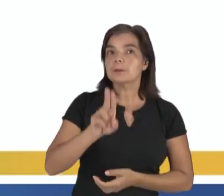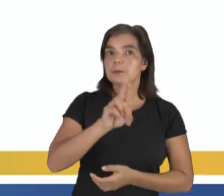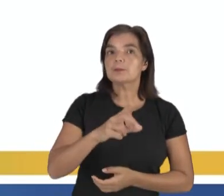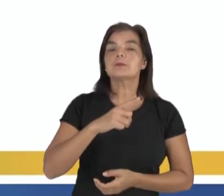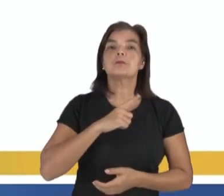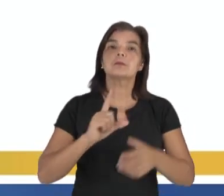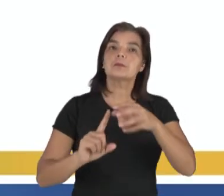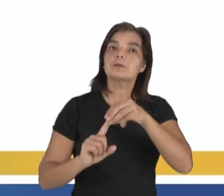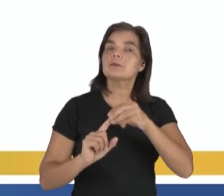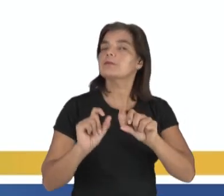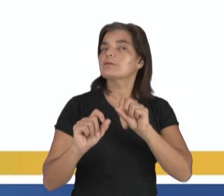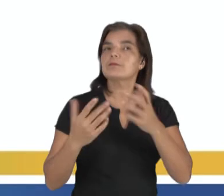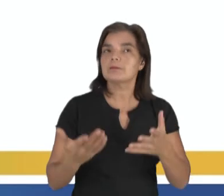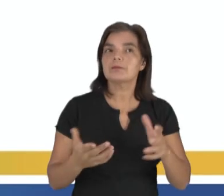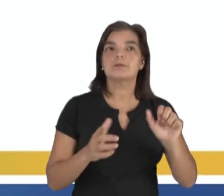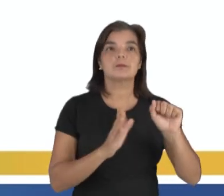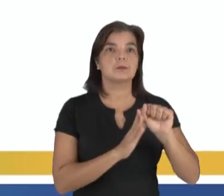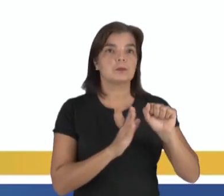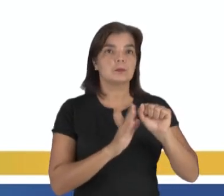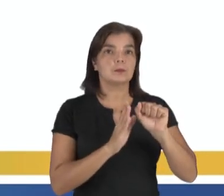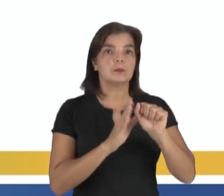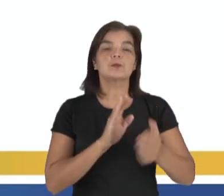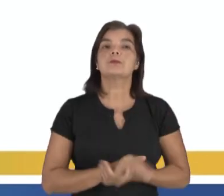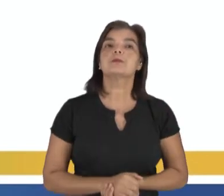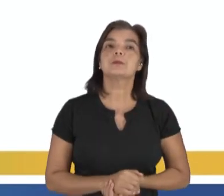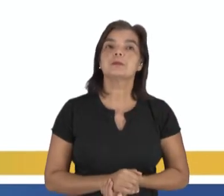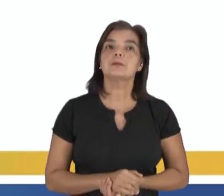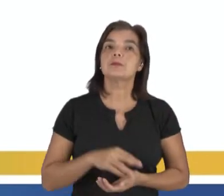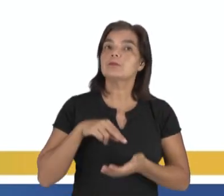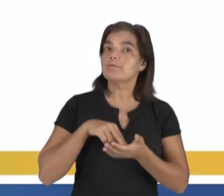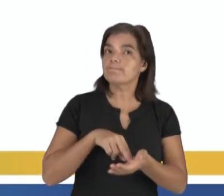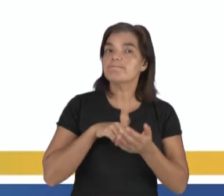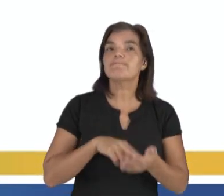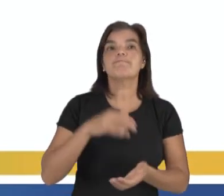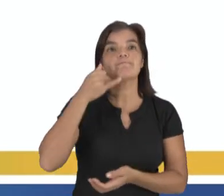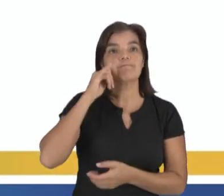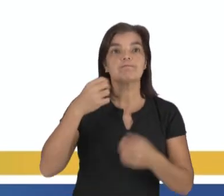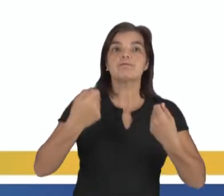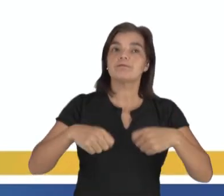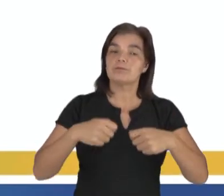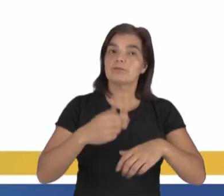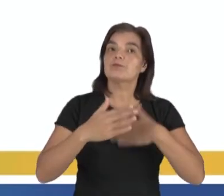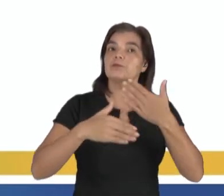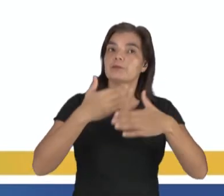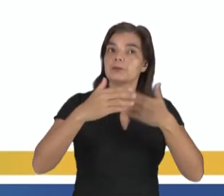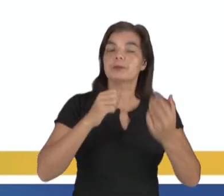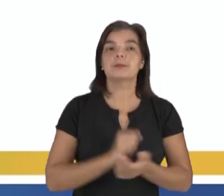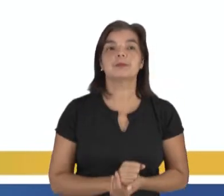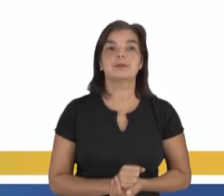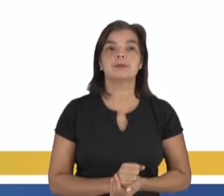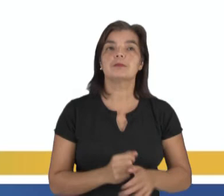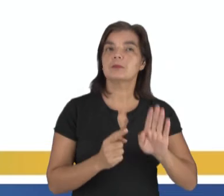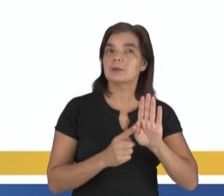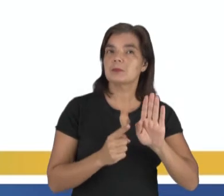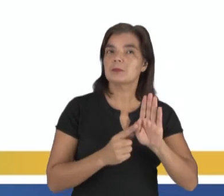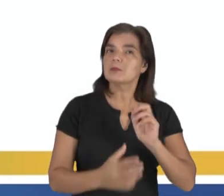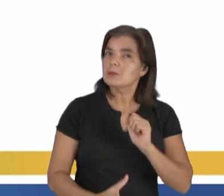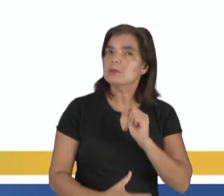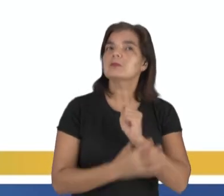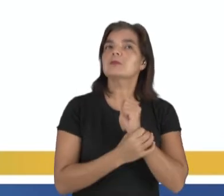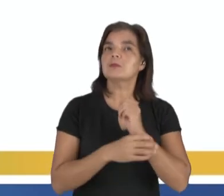dessa expressão tem a finalidade de a. Sustentar a inevitável necessidade do desenvolvimento.